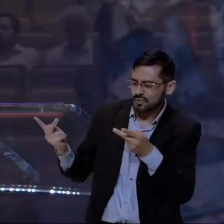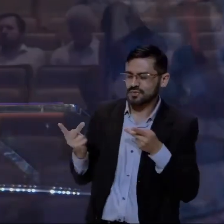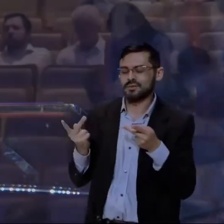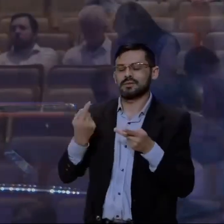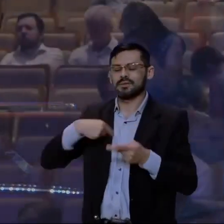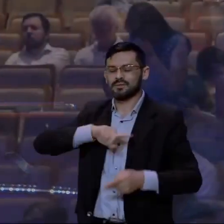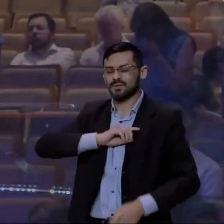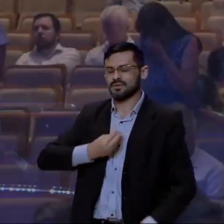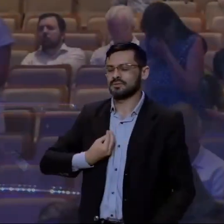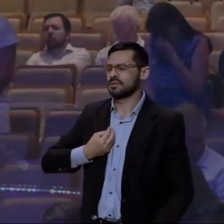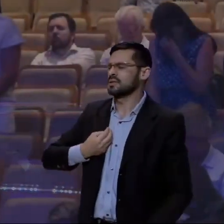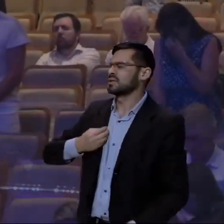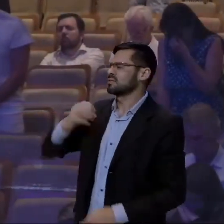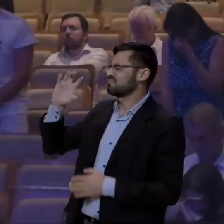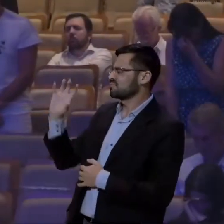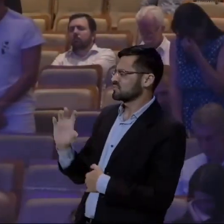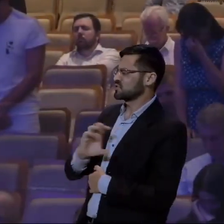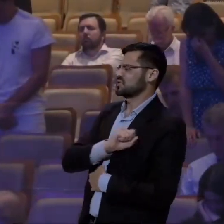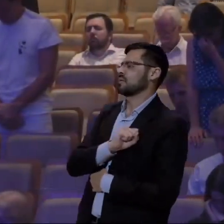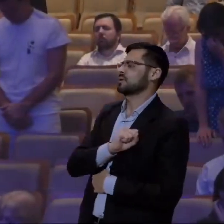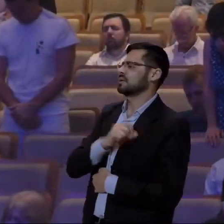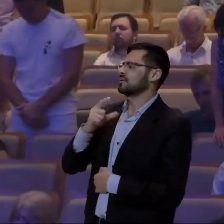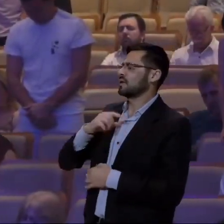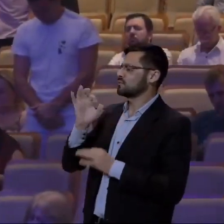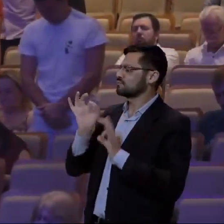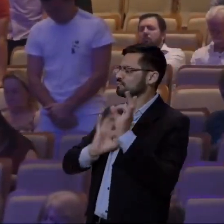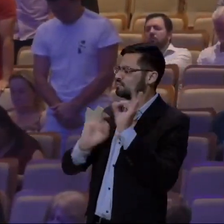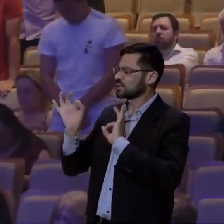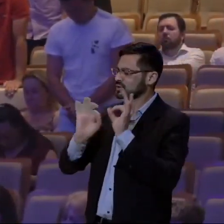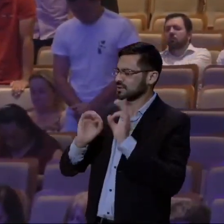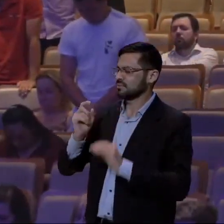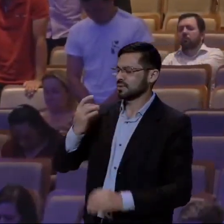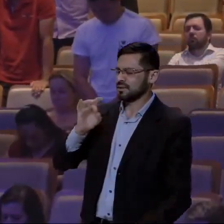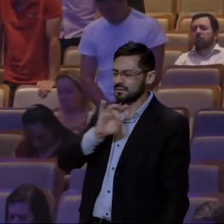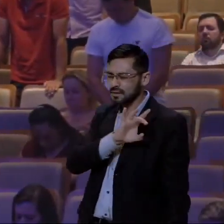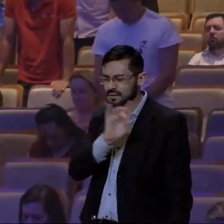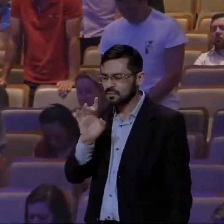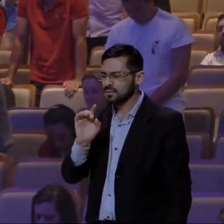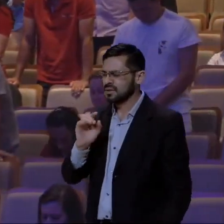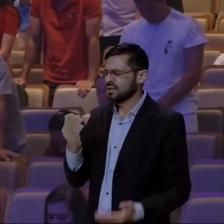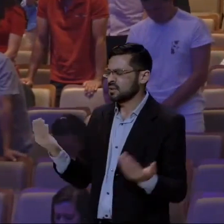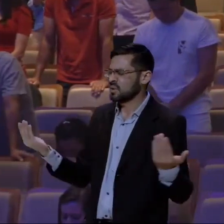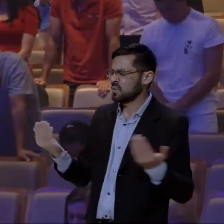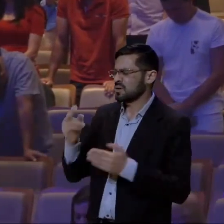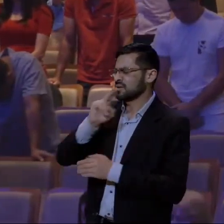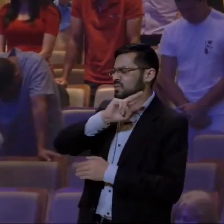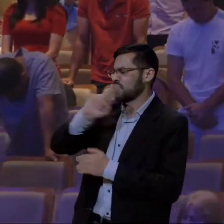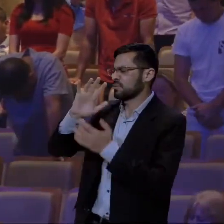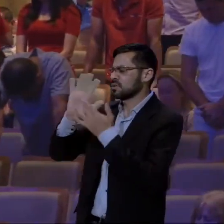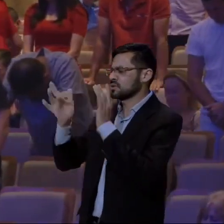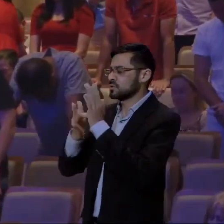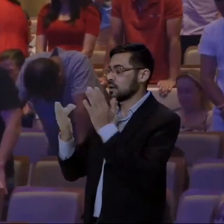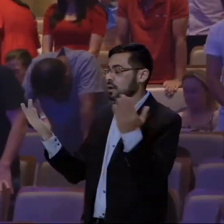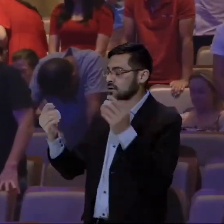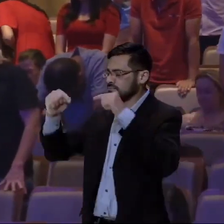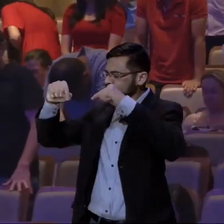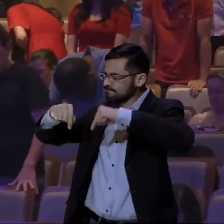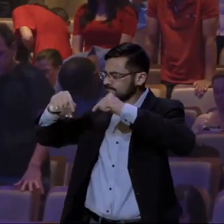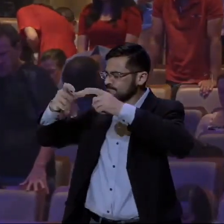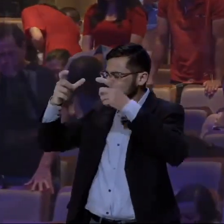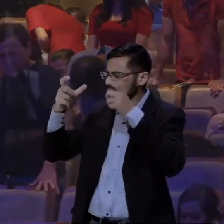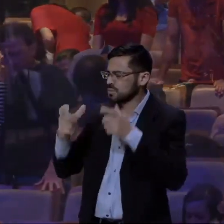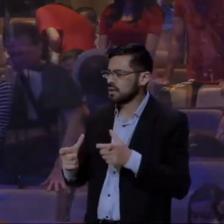para dizer que nos ama, que tem um plano e um projeto para a nossa vida. Então, Senhor, em nome de Jesus, nós hoje neste